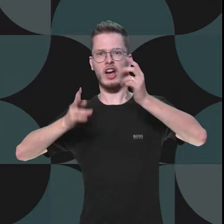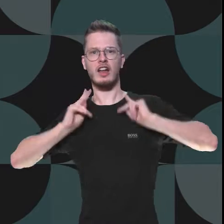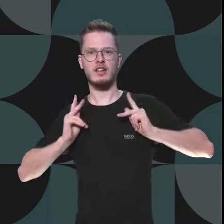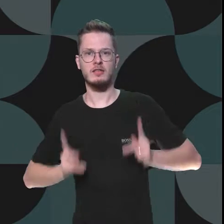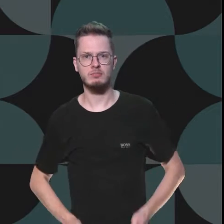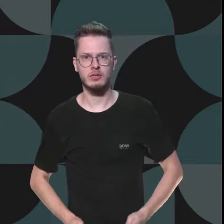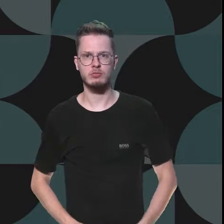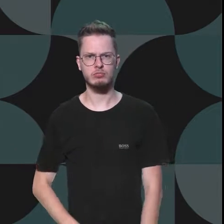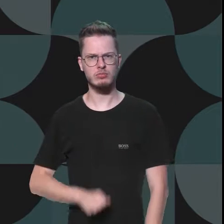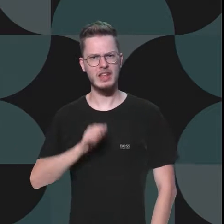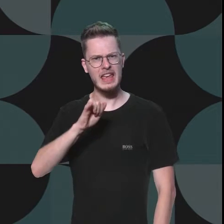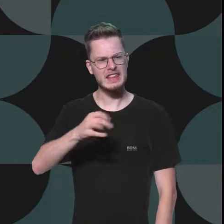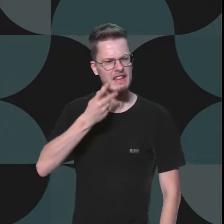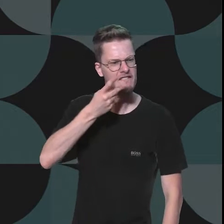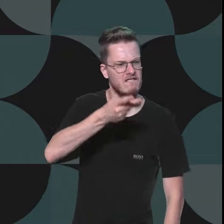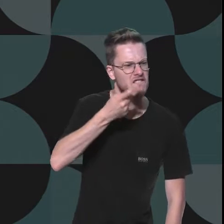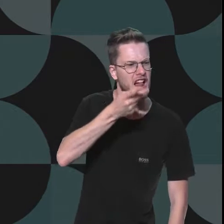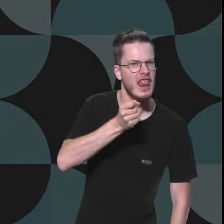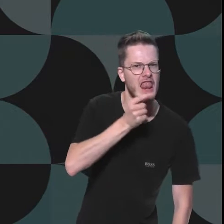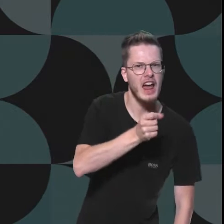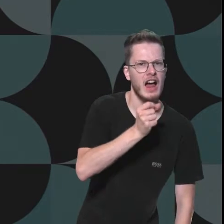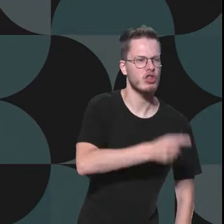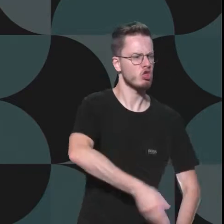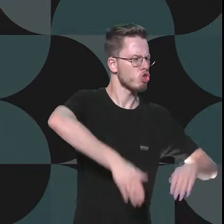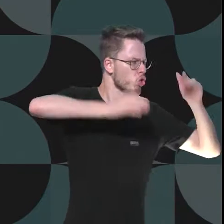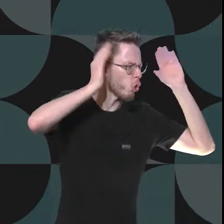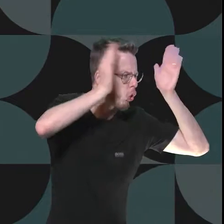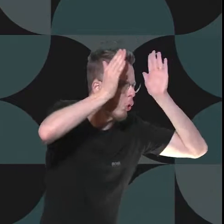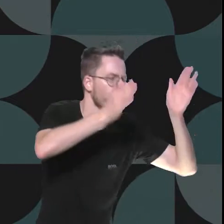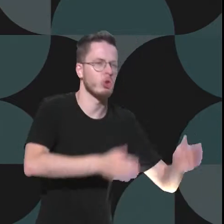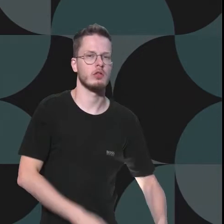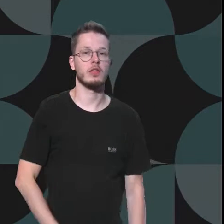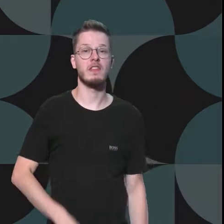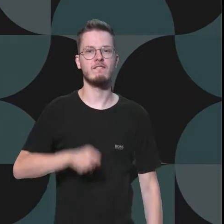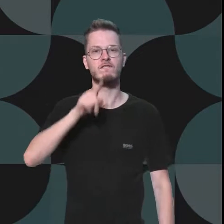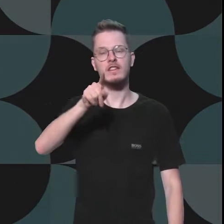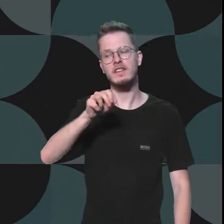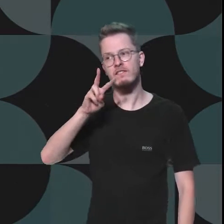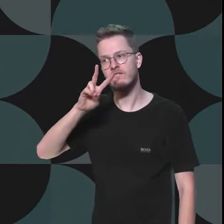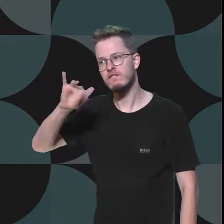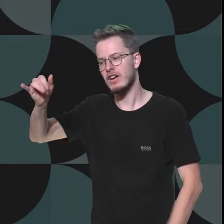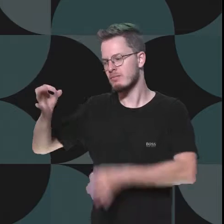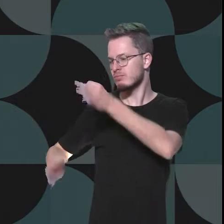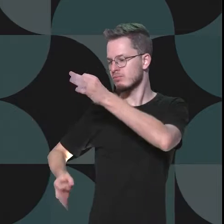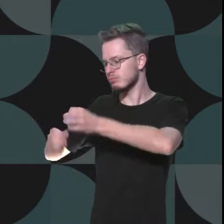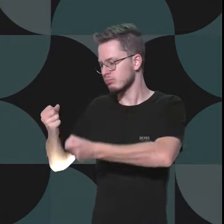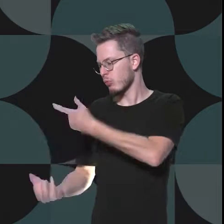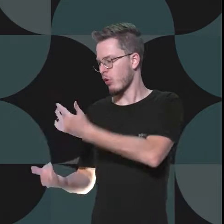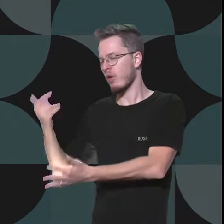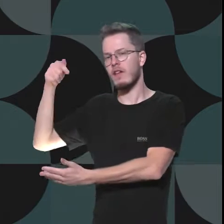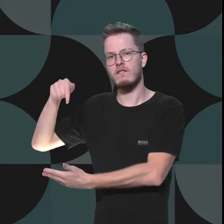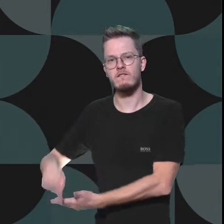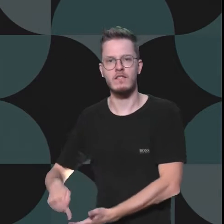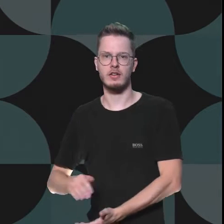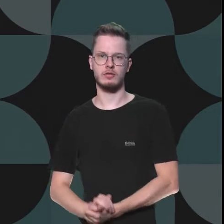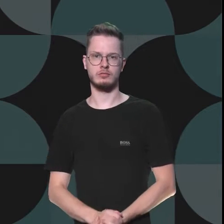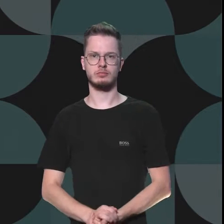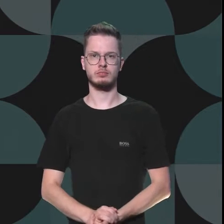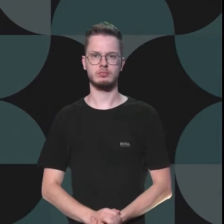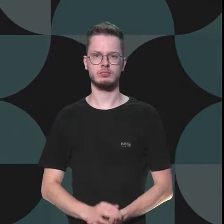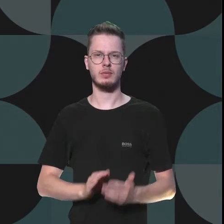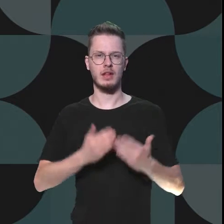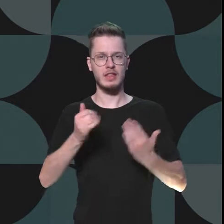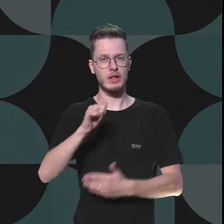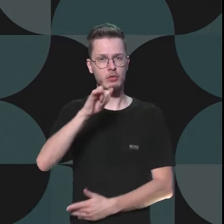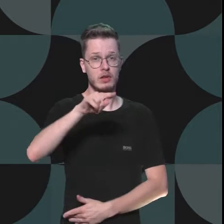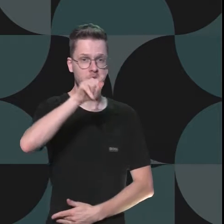de fogo. Portanto, se você estiver trazendo a sua oferta ao altar, e lá se lembrar que o seu irmão tem alguma coisa contra